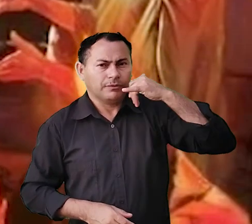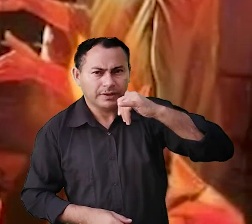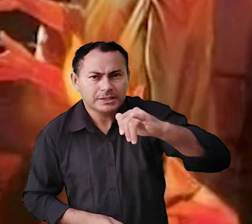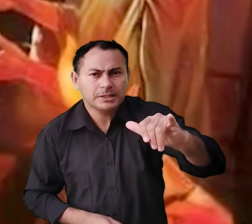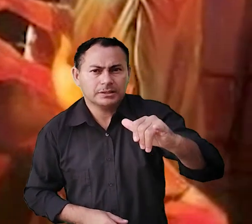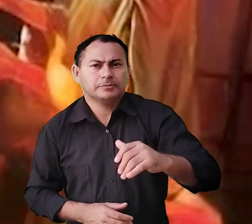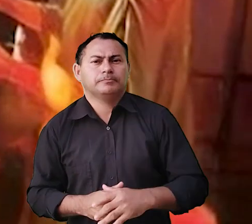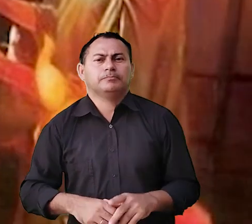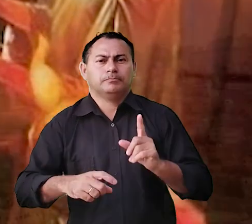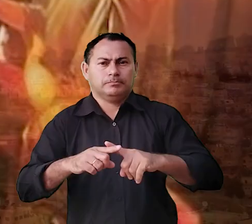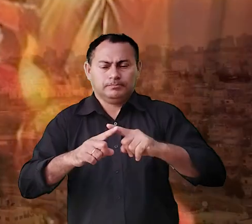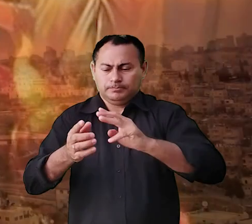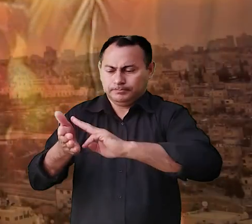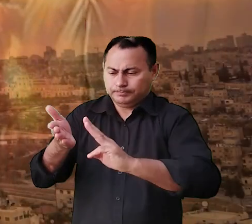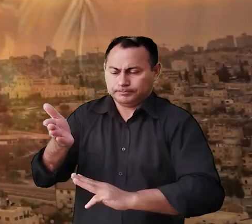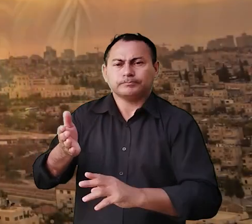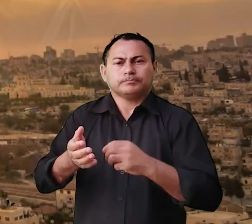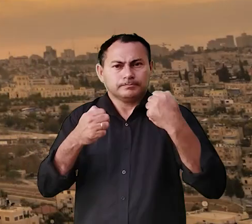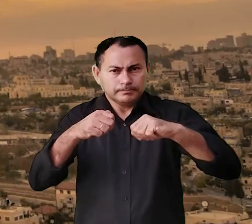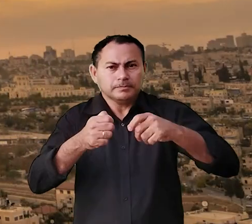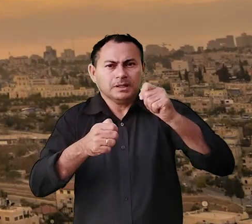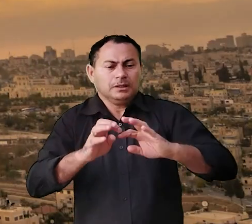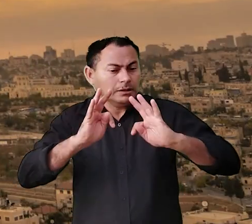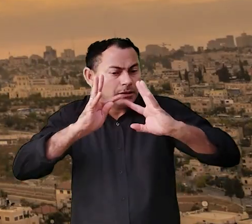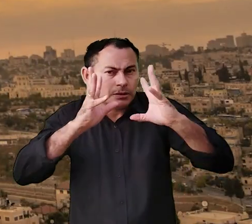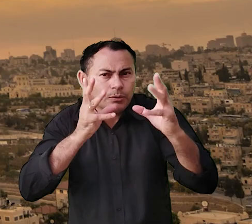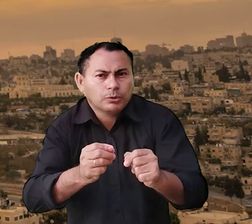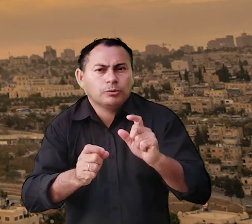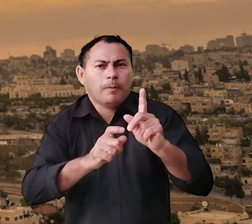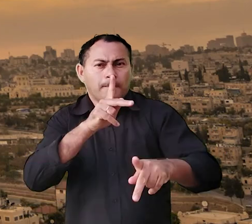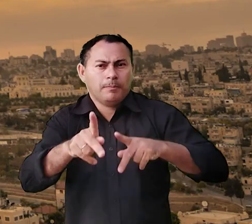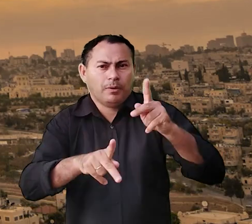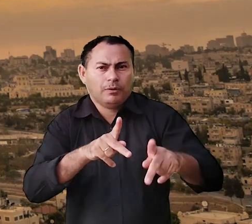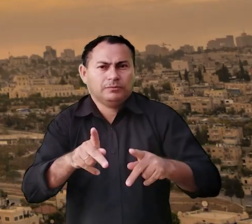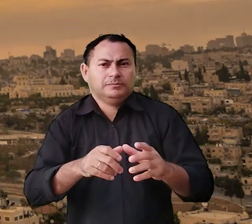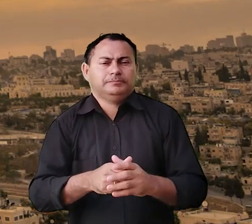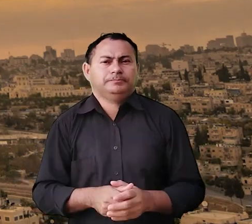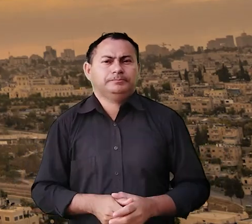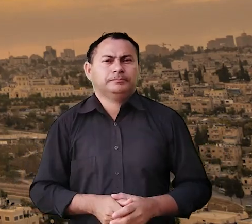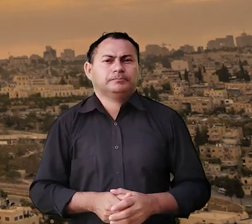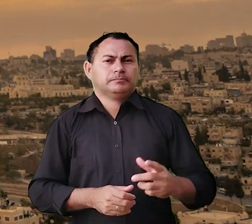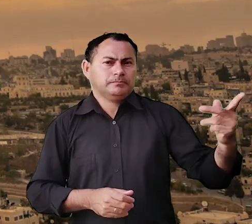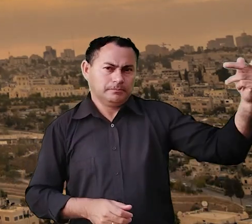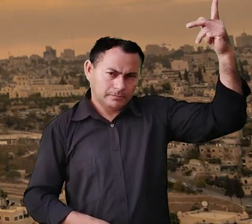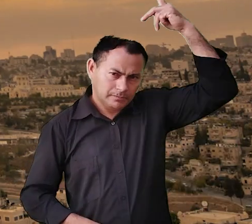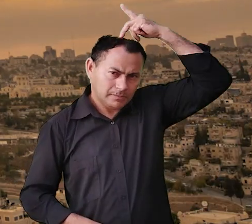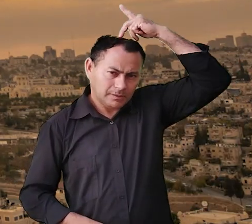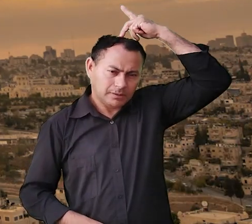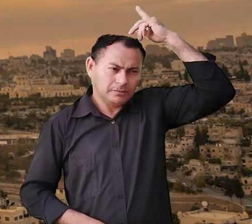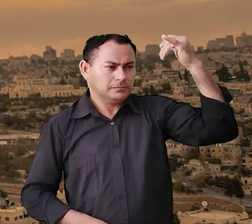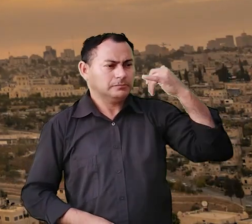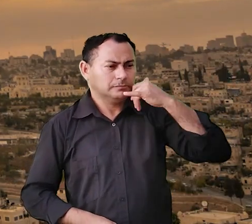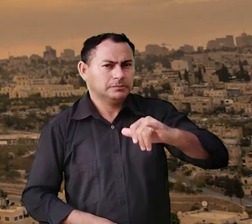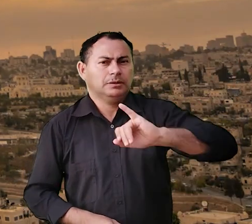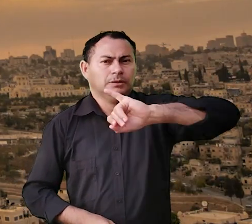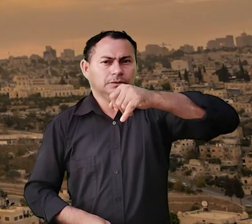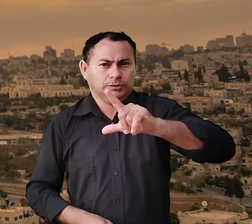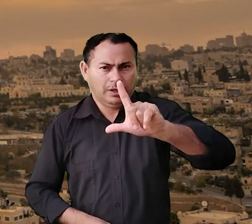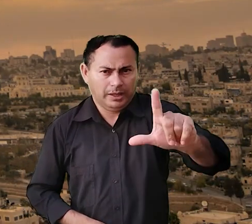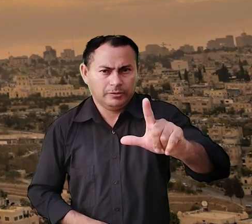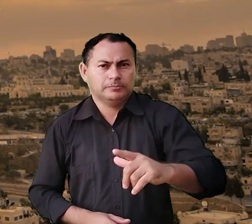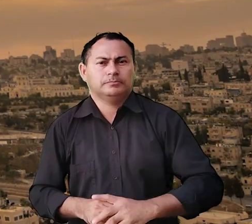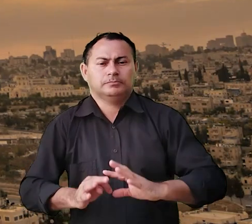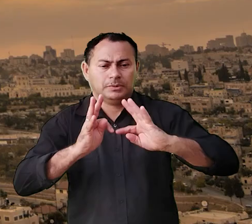eram profecias, porque a mensagem deveria ser para todo o povo. O Pentecostes foi profetizado